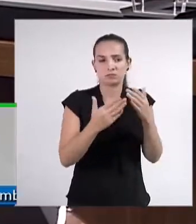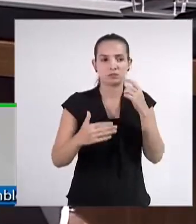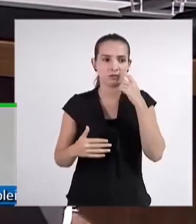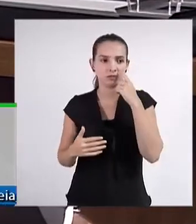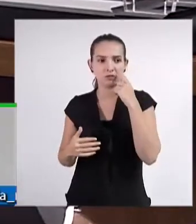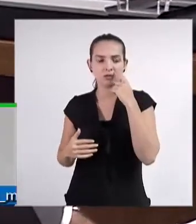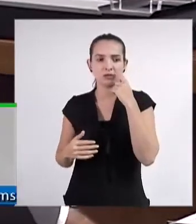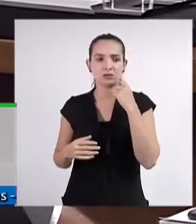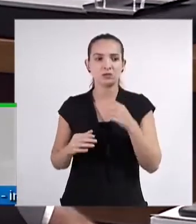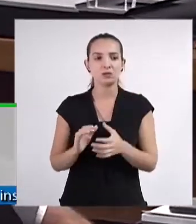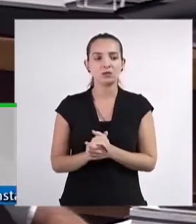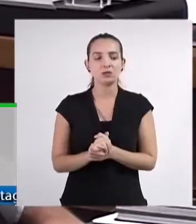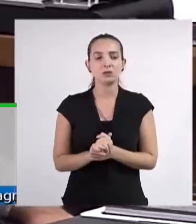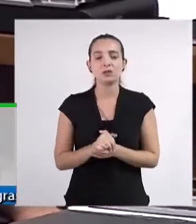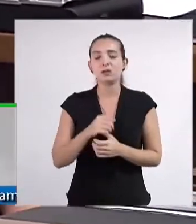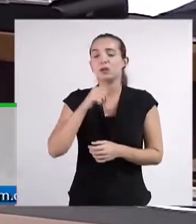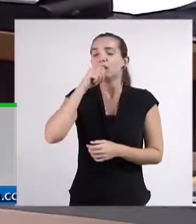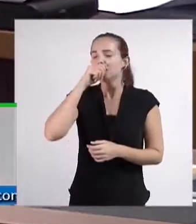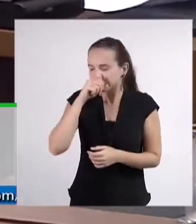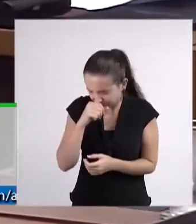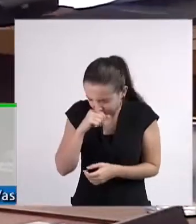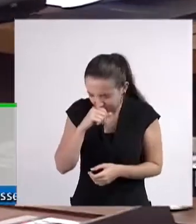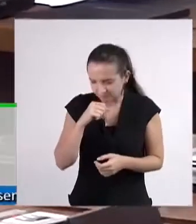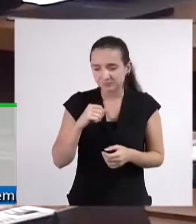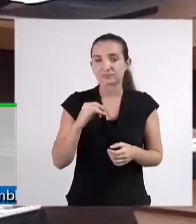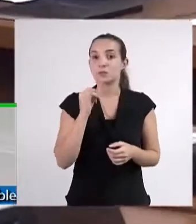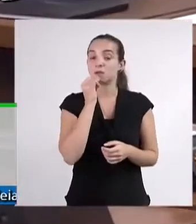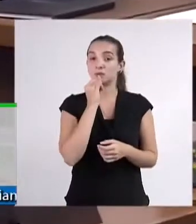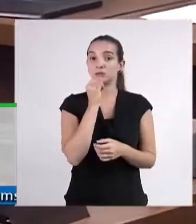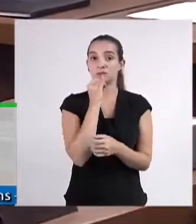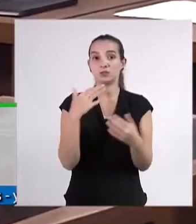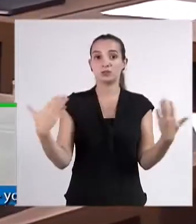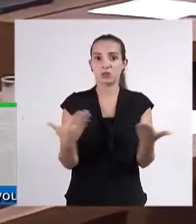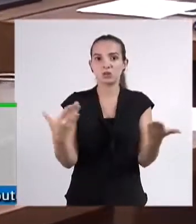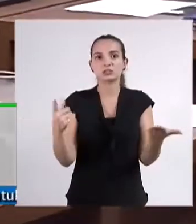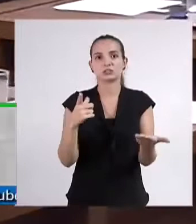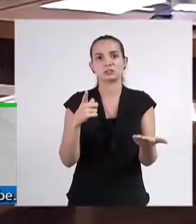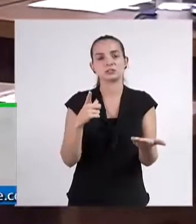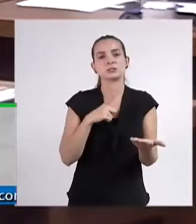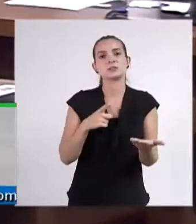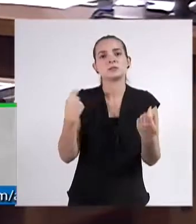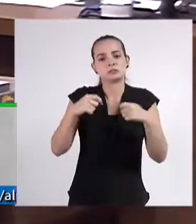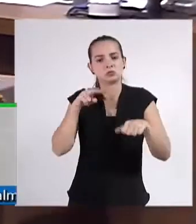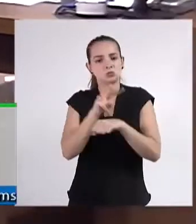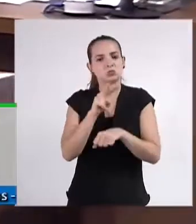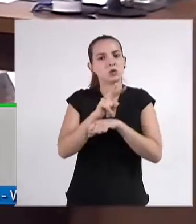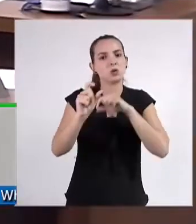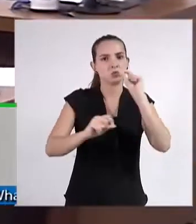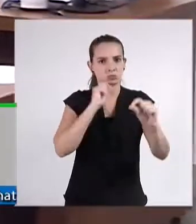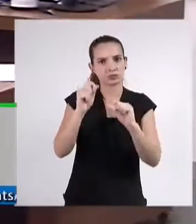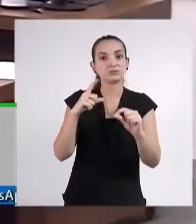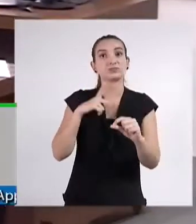escusos, podem colocar em risco a soberania, né, da Amazônia. Isso aí tem que ser investigado,